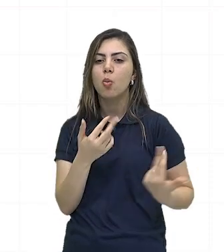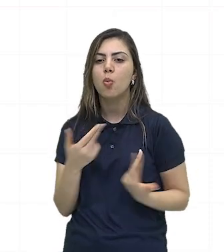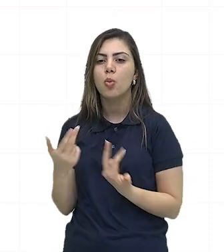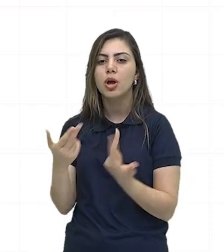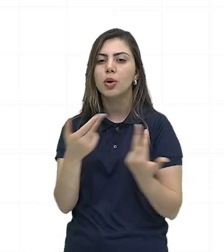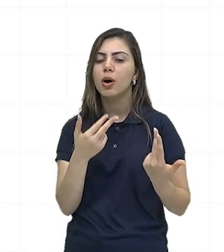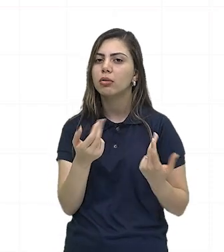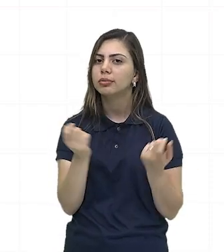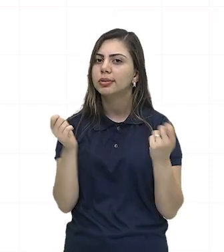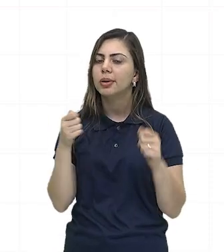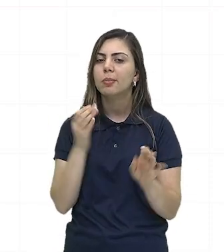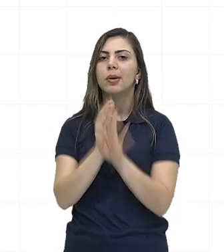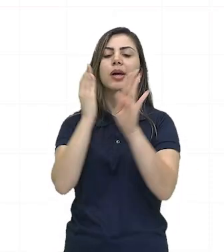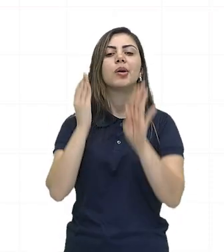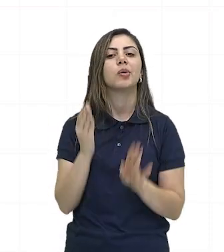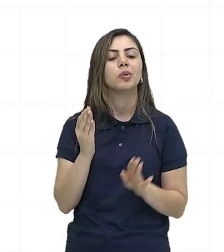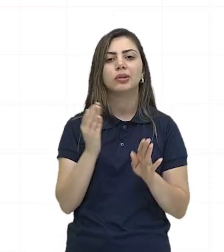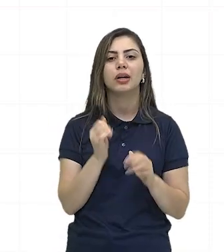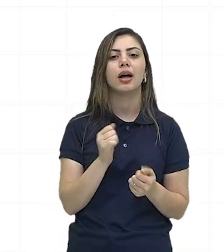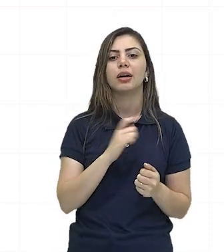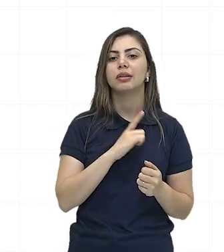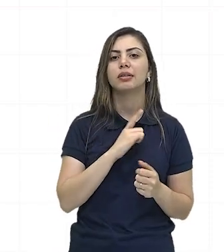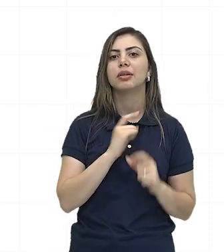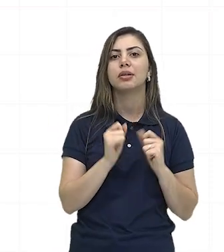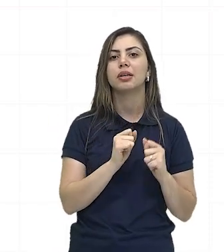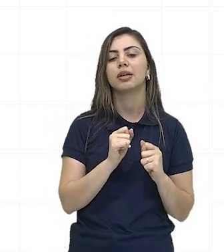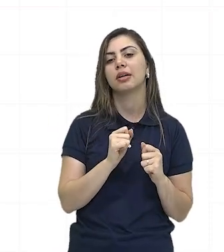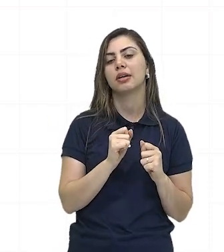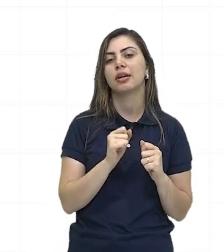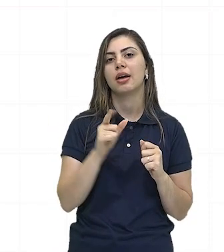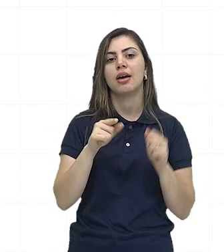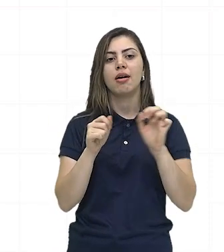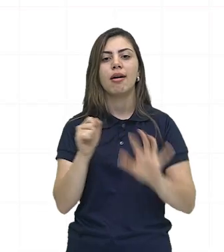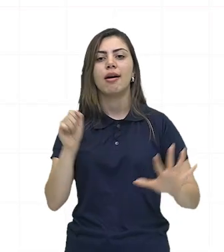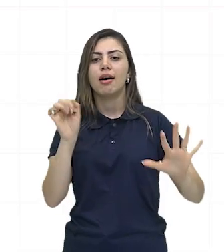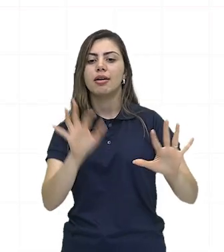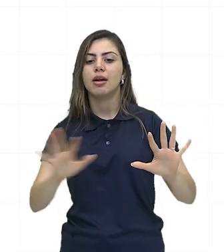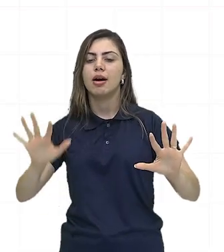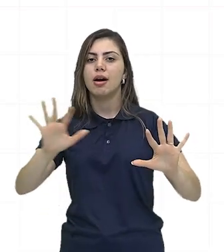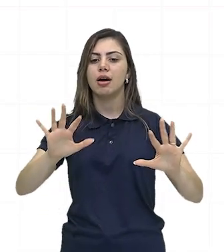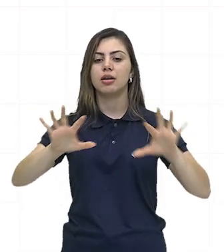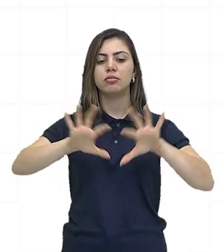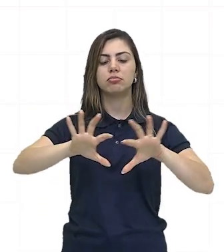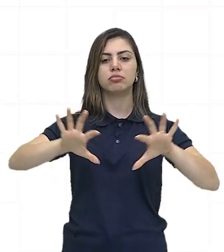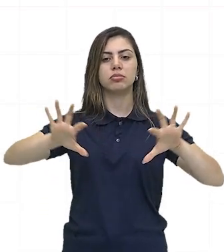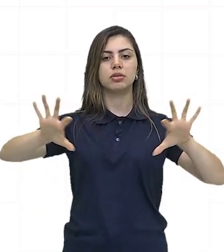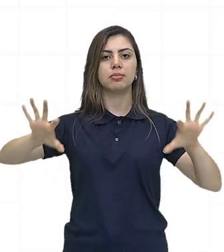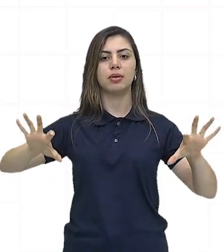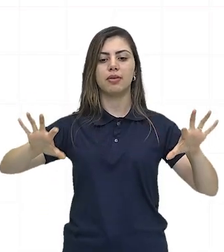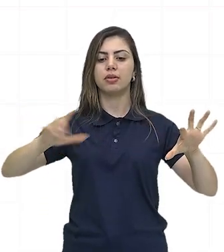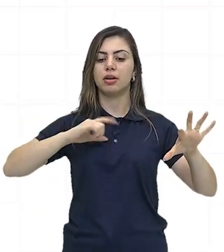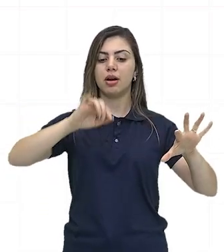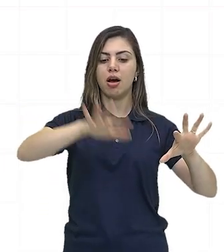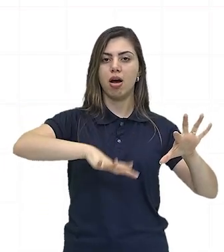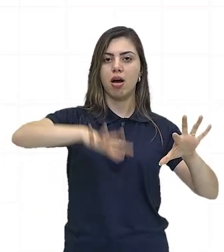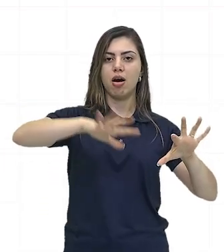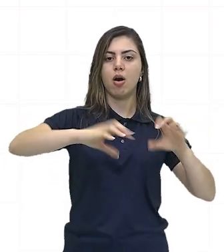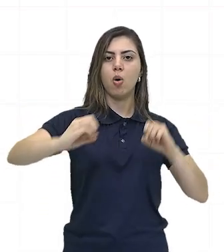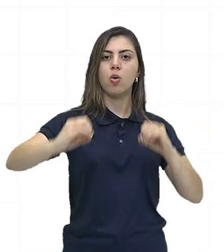elas foram encontradas em continentes que hoje estão separados por